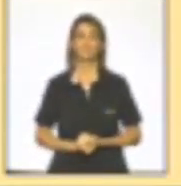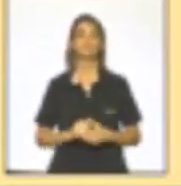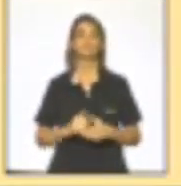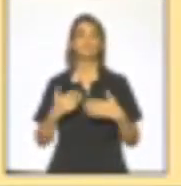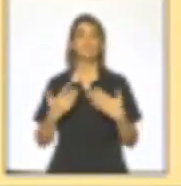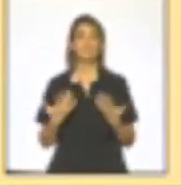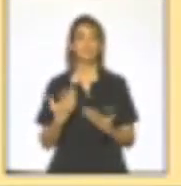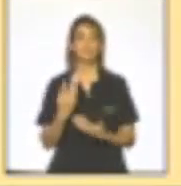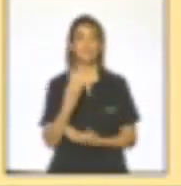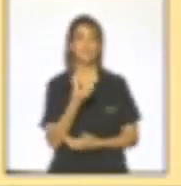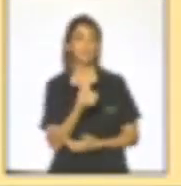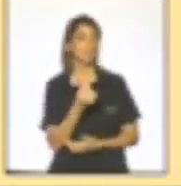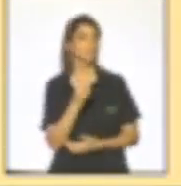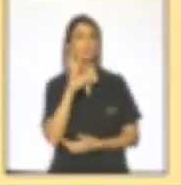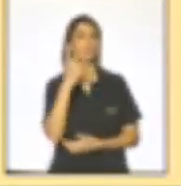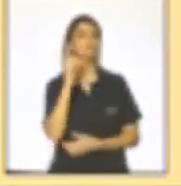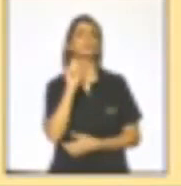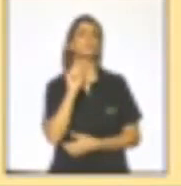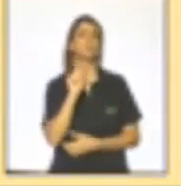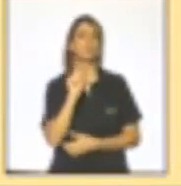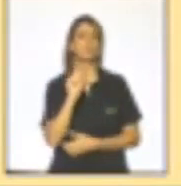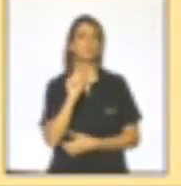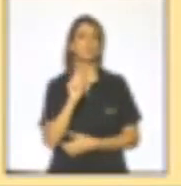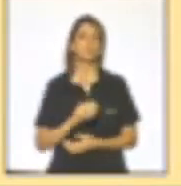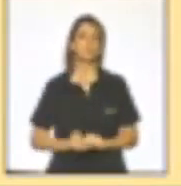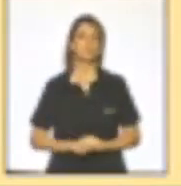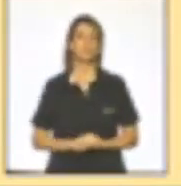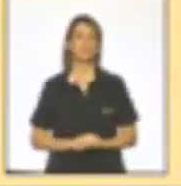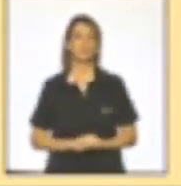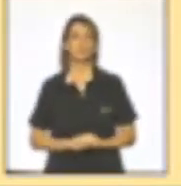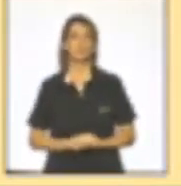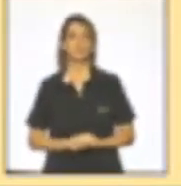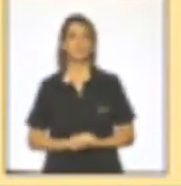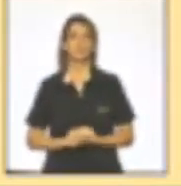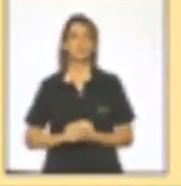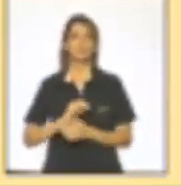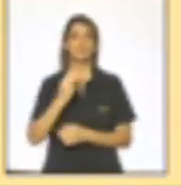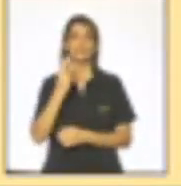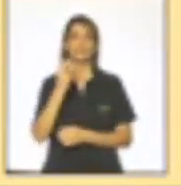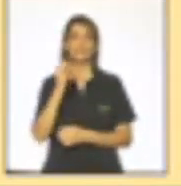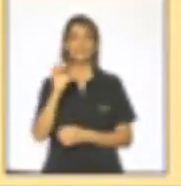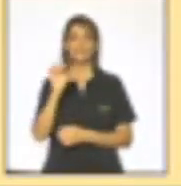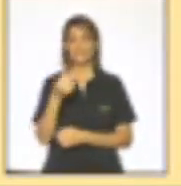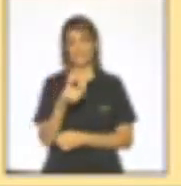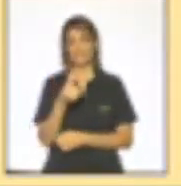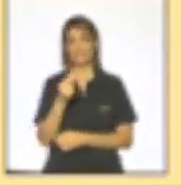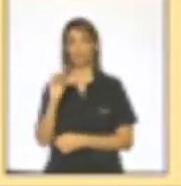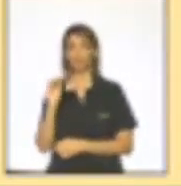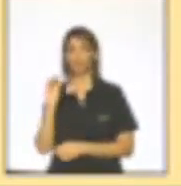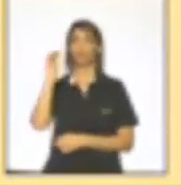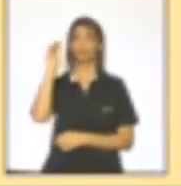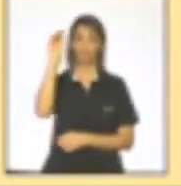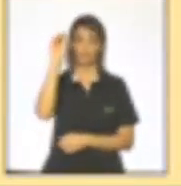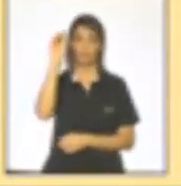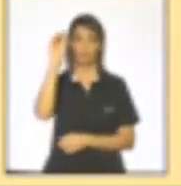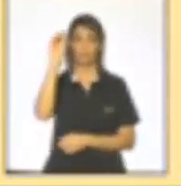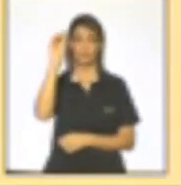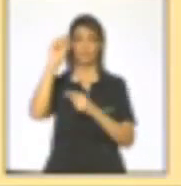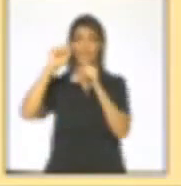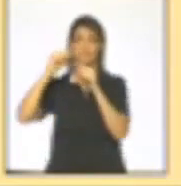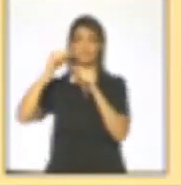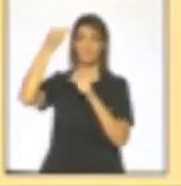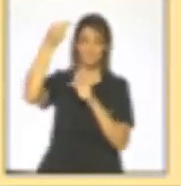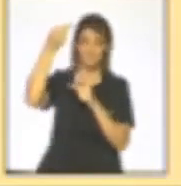Então, esse 36, o que que vai acontecer com ele? Ele vai subir. Vindo,